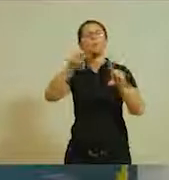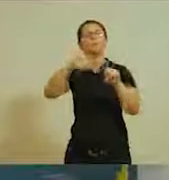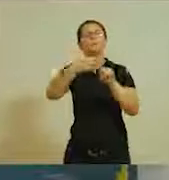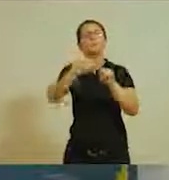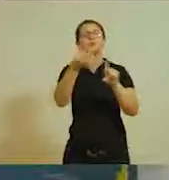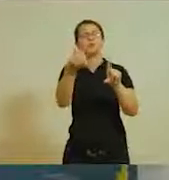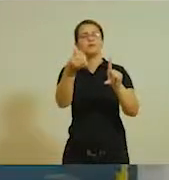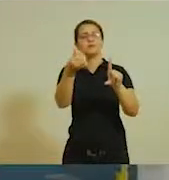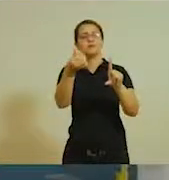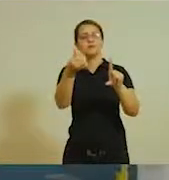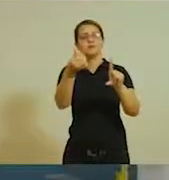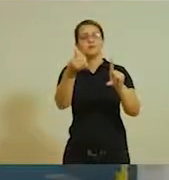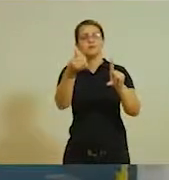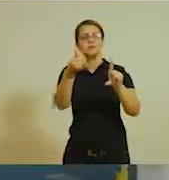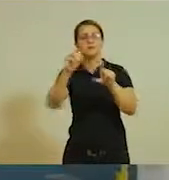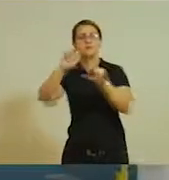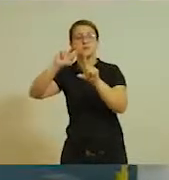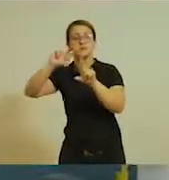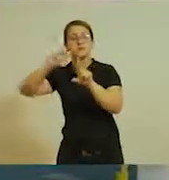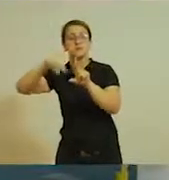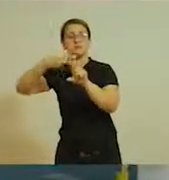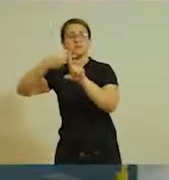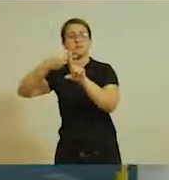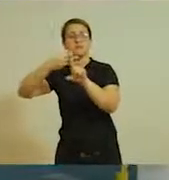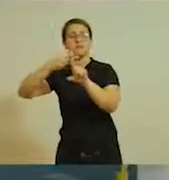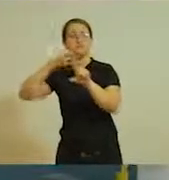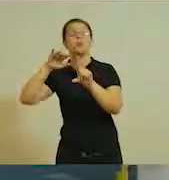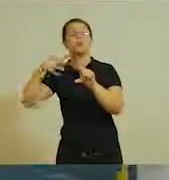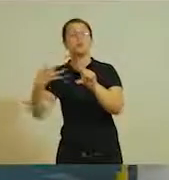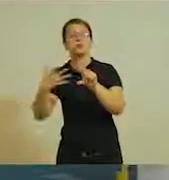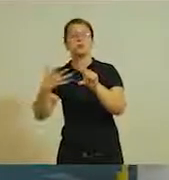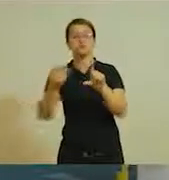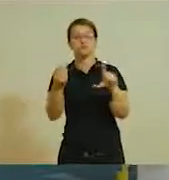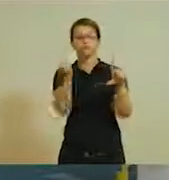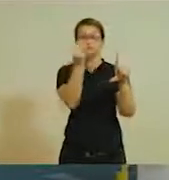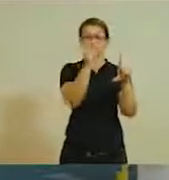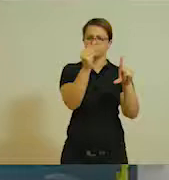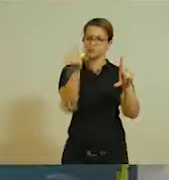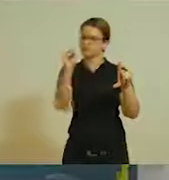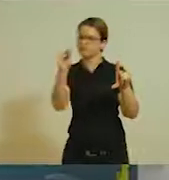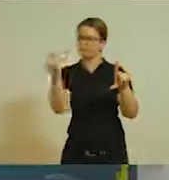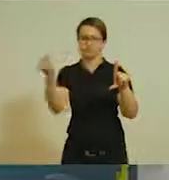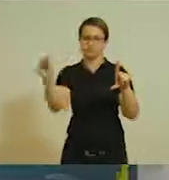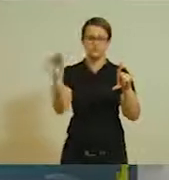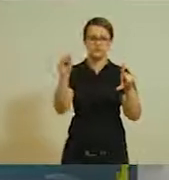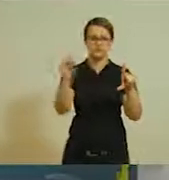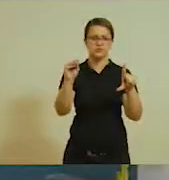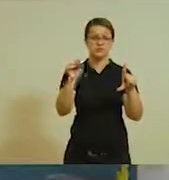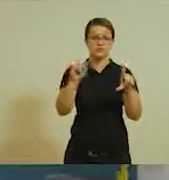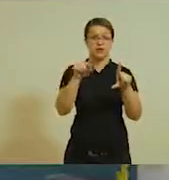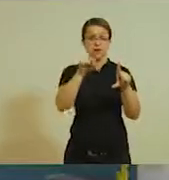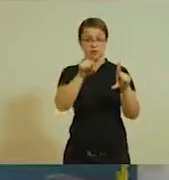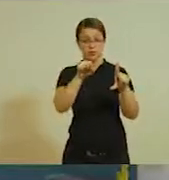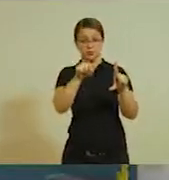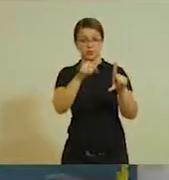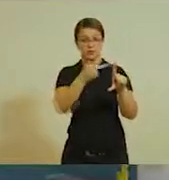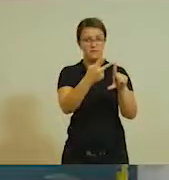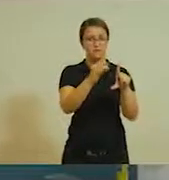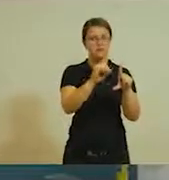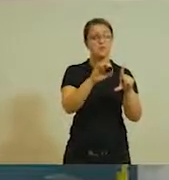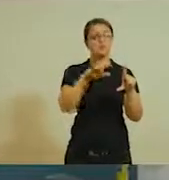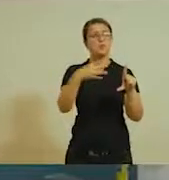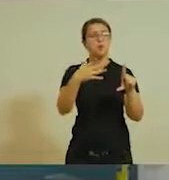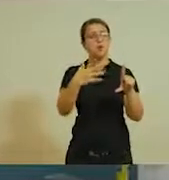do número 6? E o triplo? Não esqueça de preencher todos. Aqui o dobro é